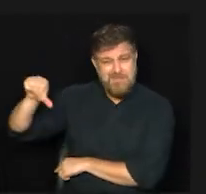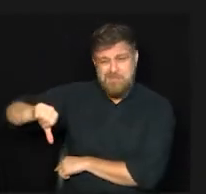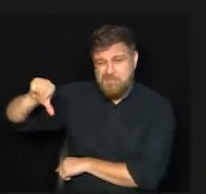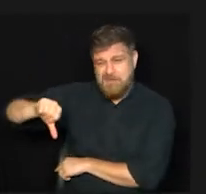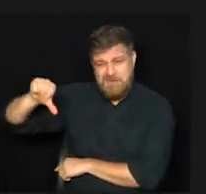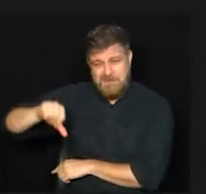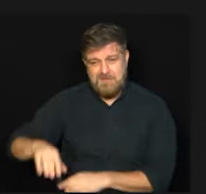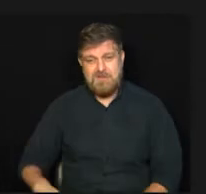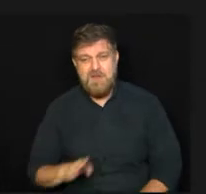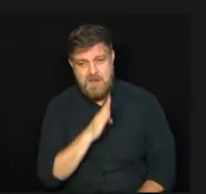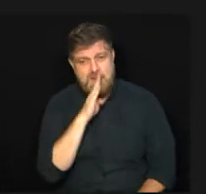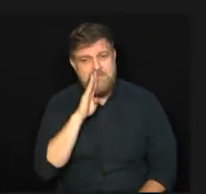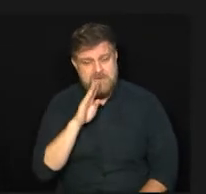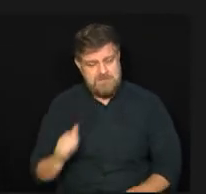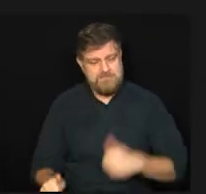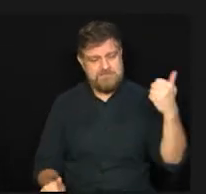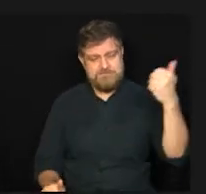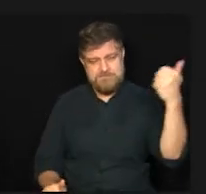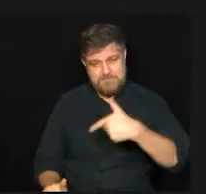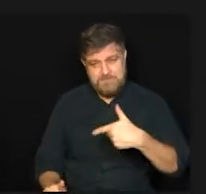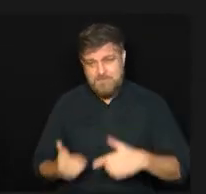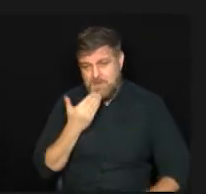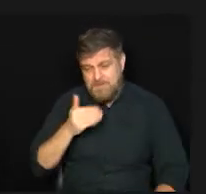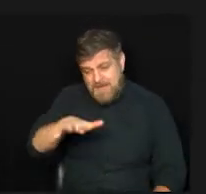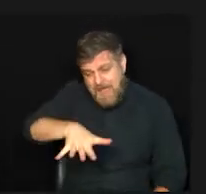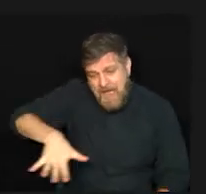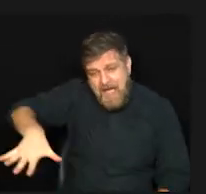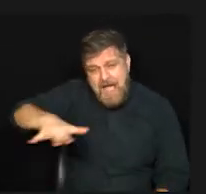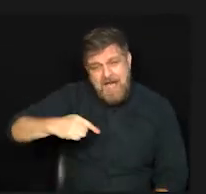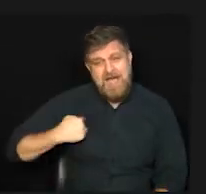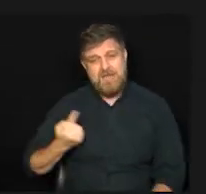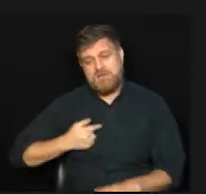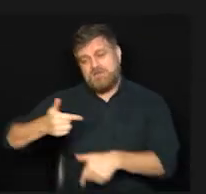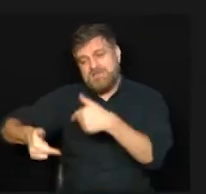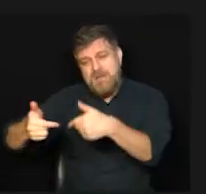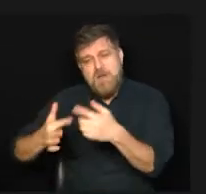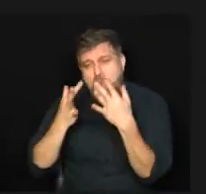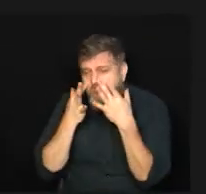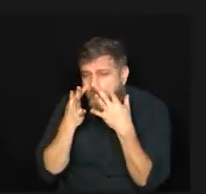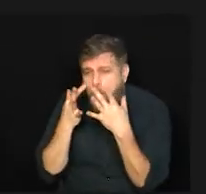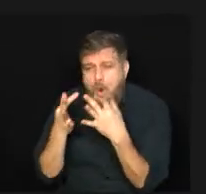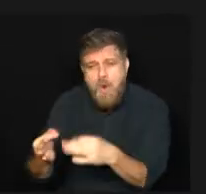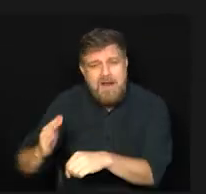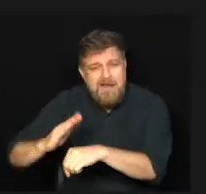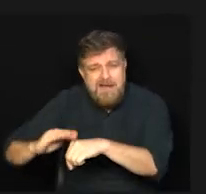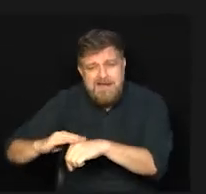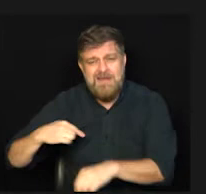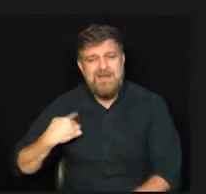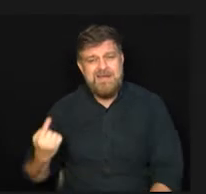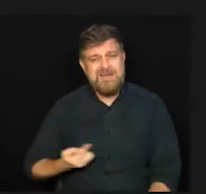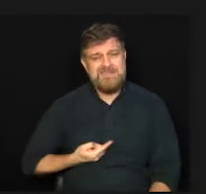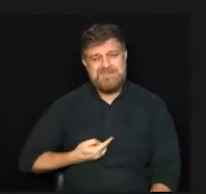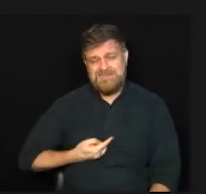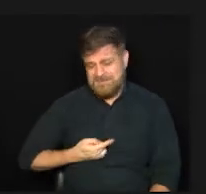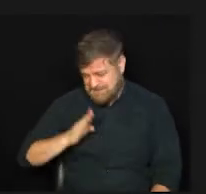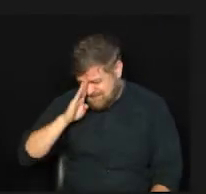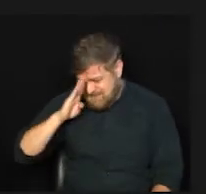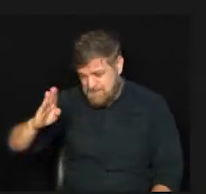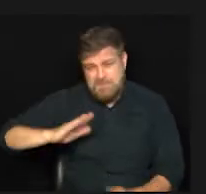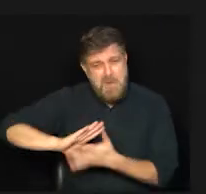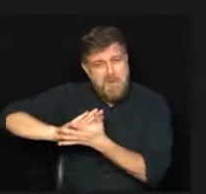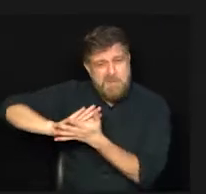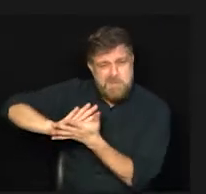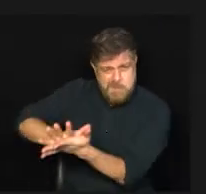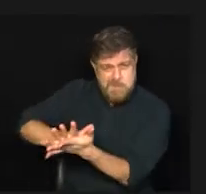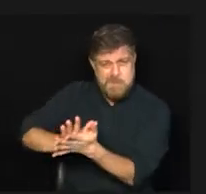né? Então, olho com carinho para a nossa área, que é uma área que, se não for a mais, que foi uma das mais afetadas aí